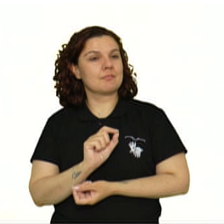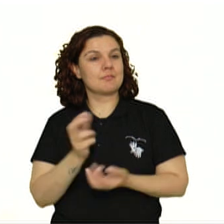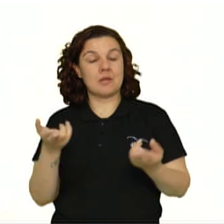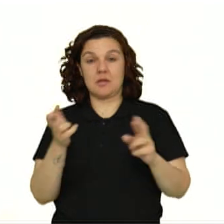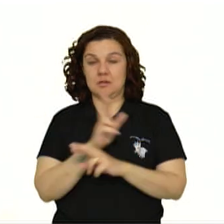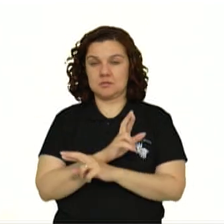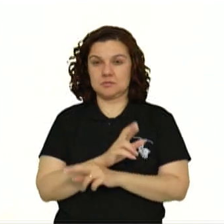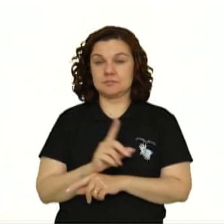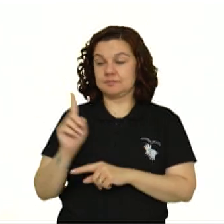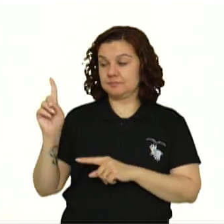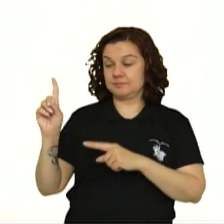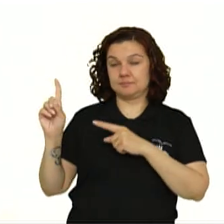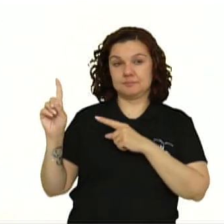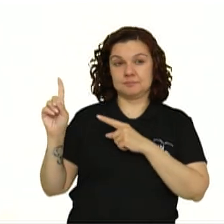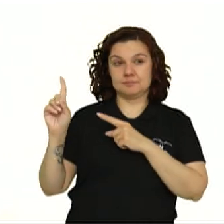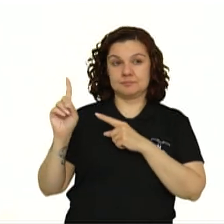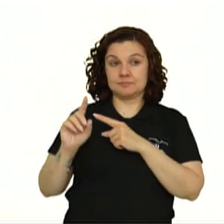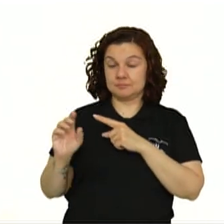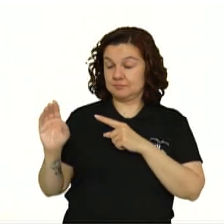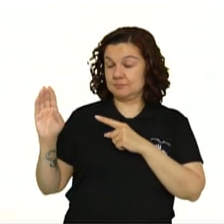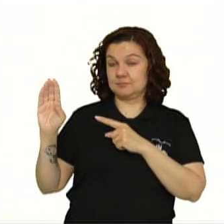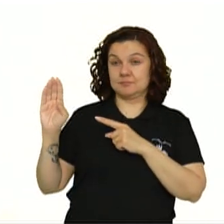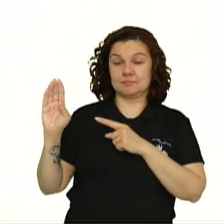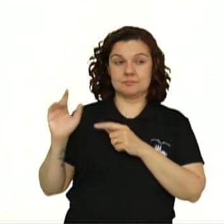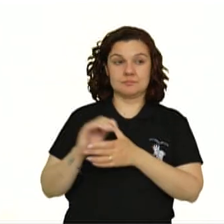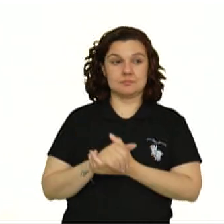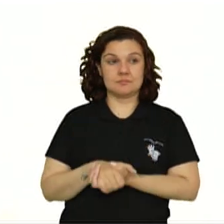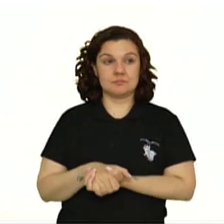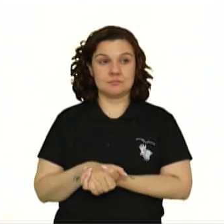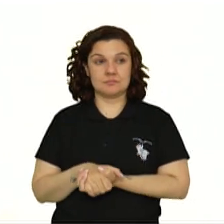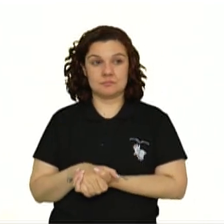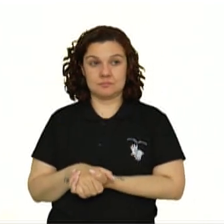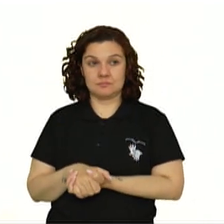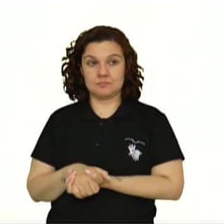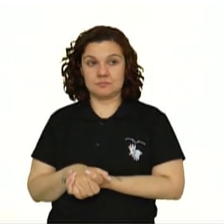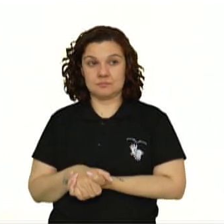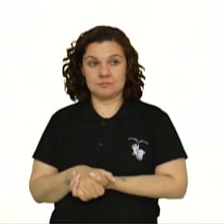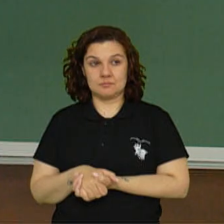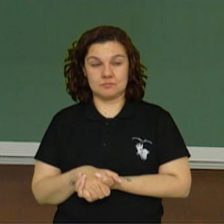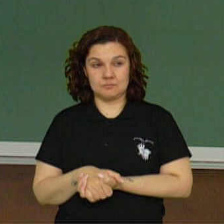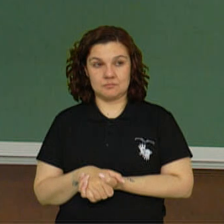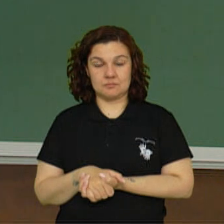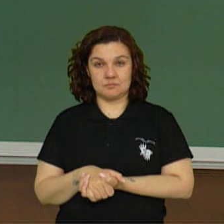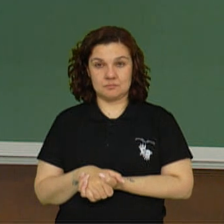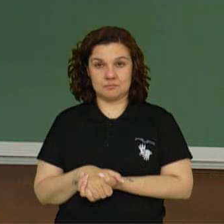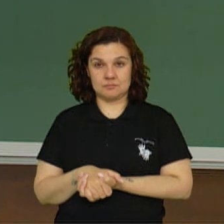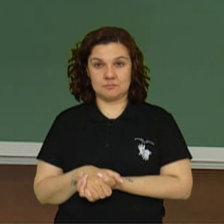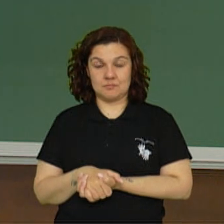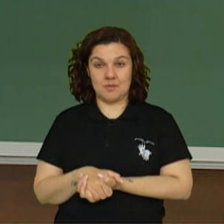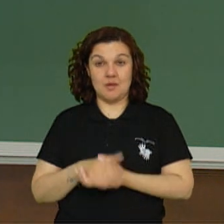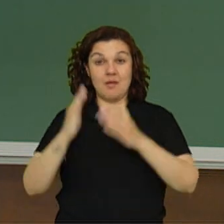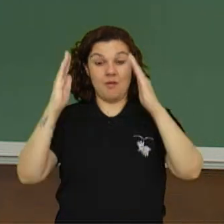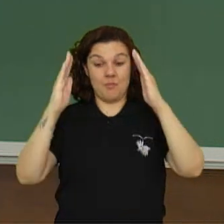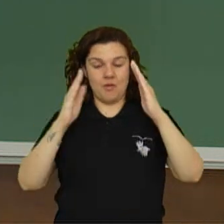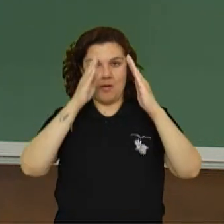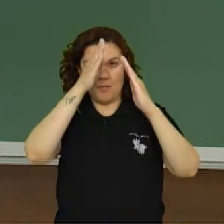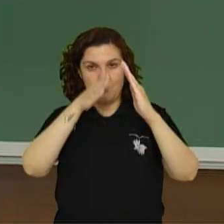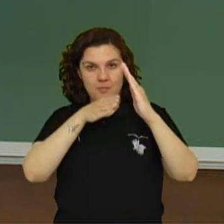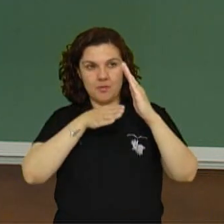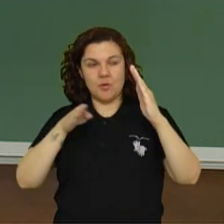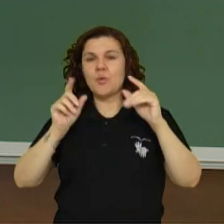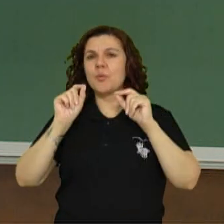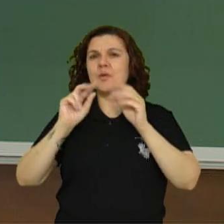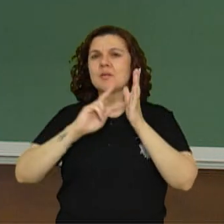circunferência. Letra A, perpendiculares. A posição do lado do polígono é perpendicular a essa circunferência. O que é